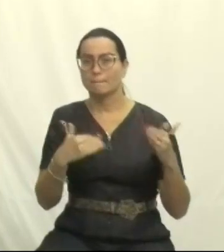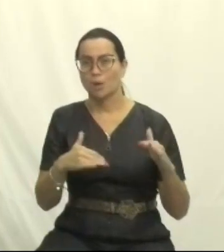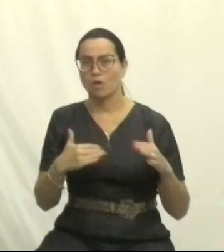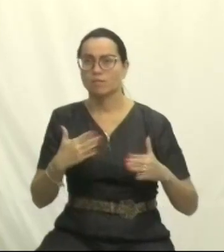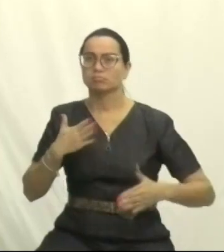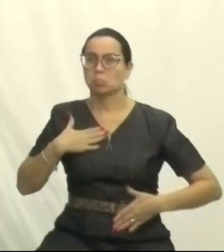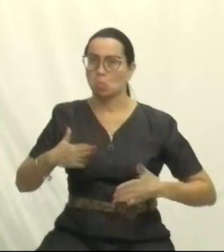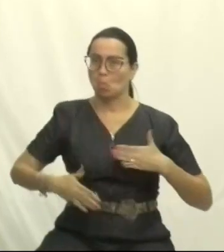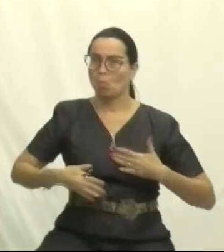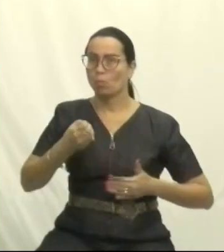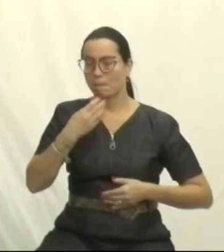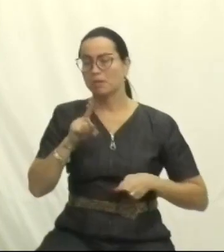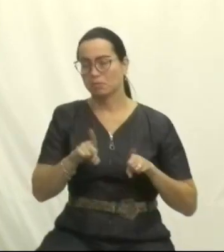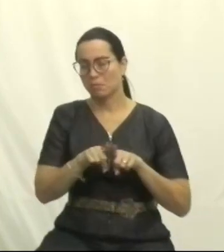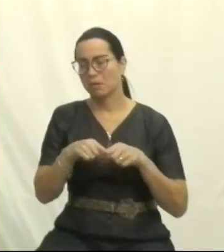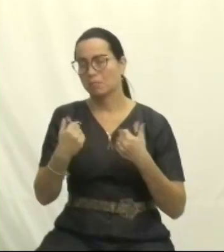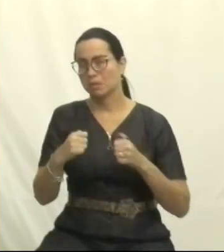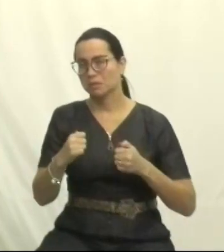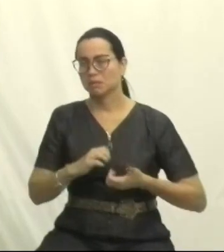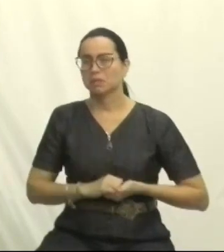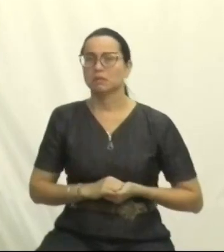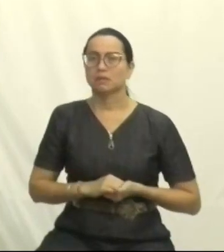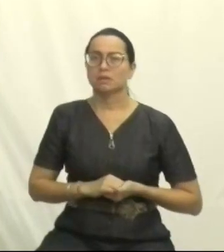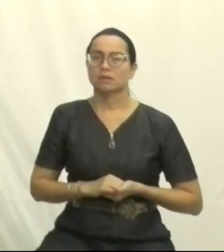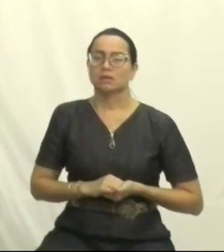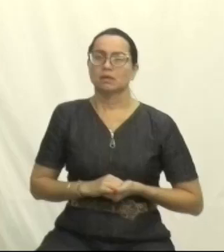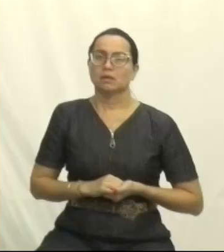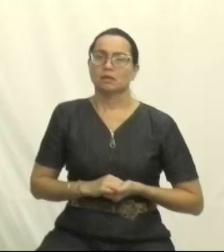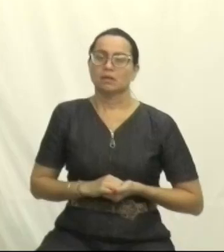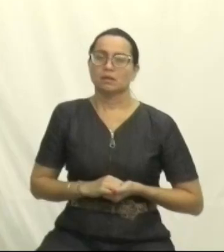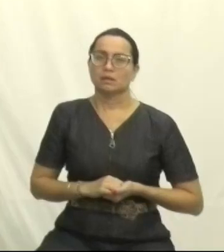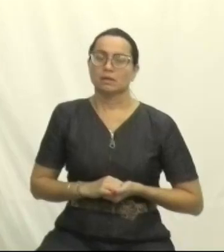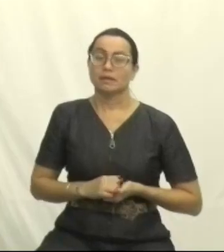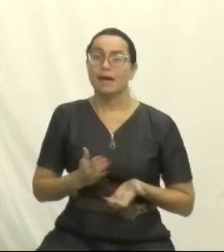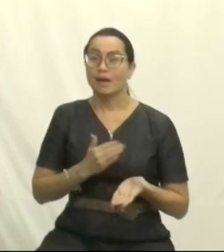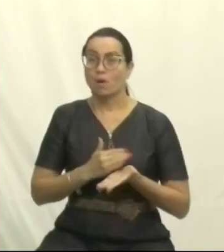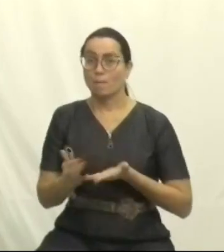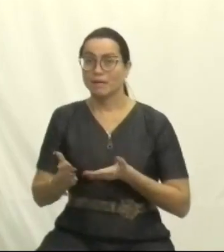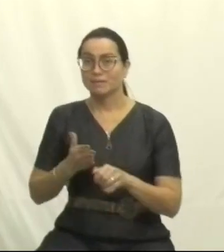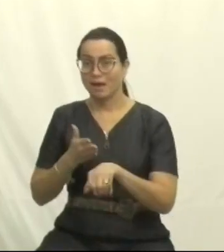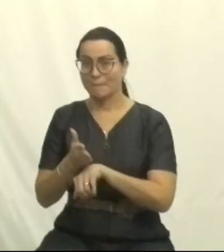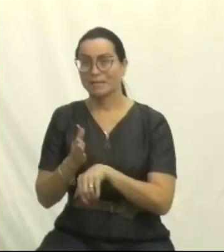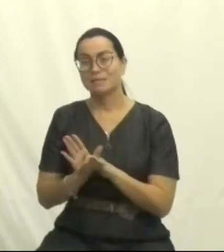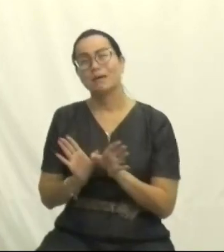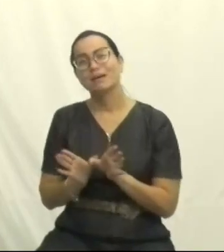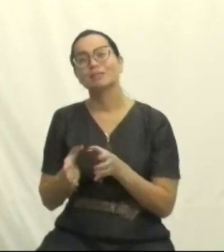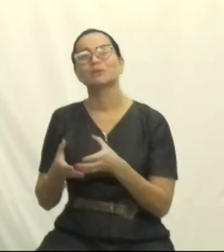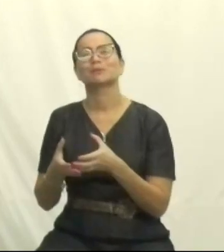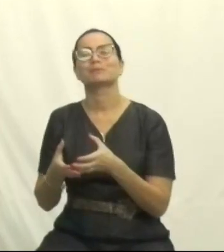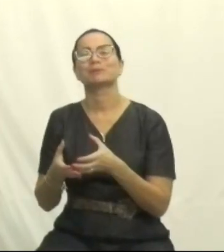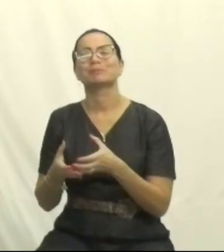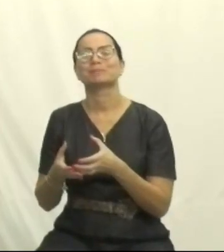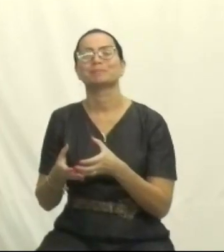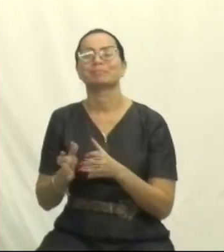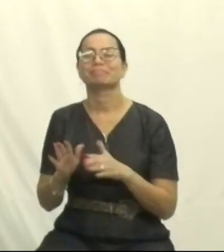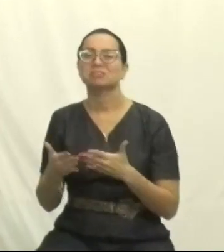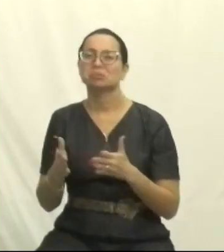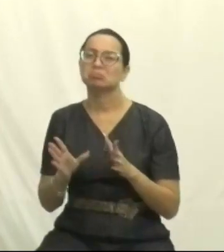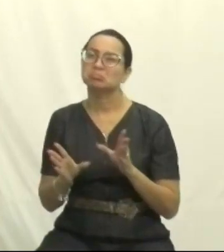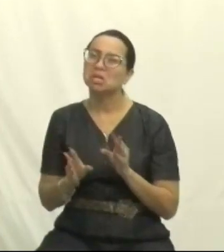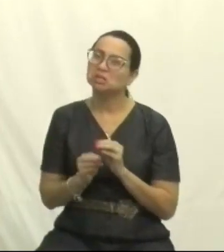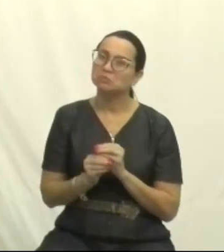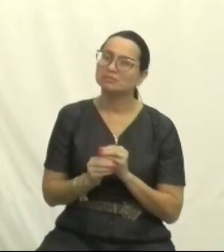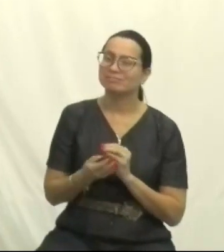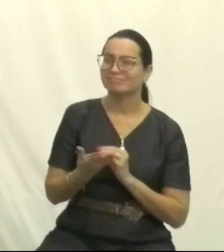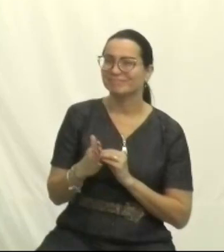né, ele acaba se tornando um bombeiro comunitário e passa a compor as guarnições de serviço. Em resumo, seria mais ou menos